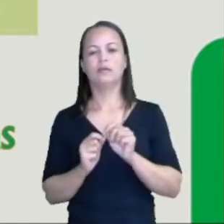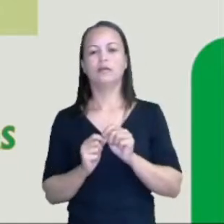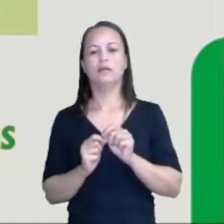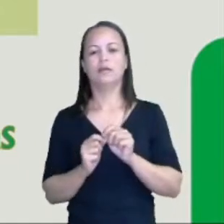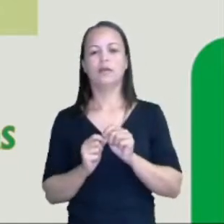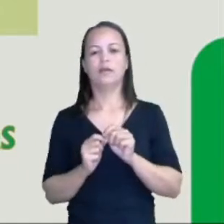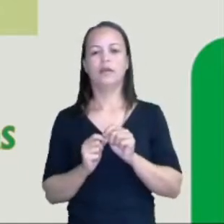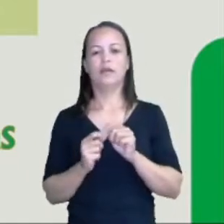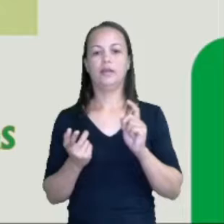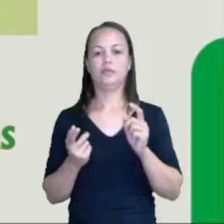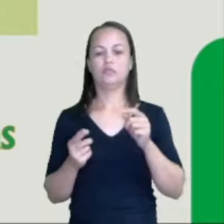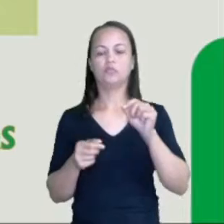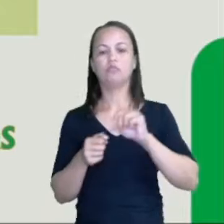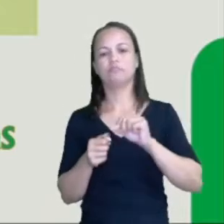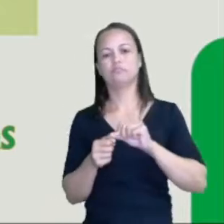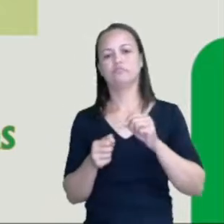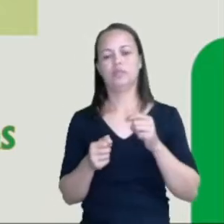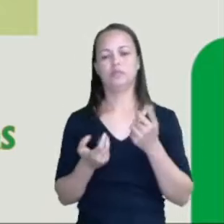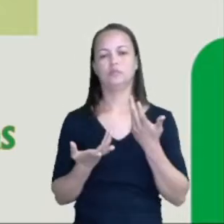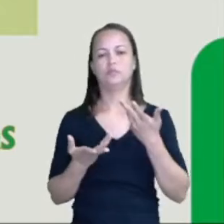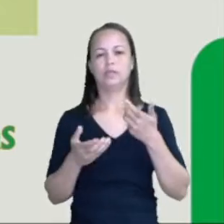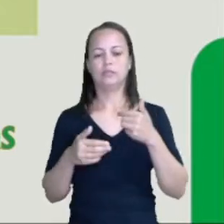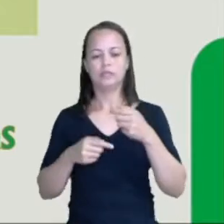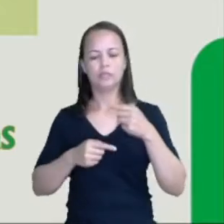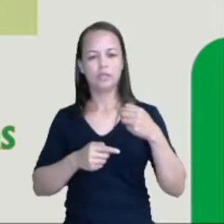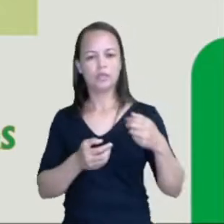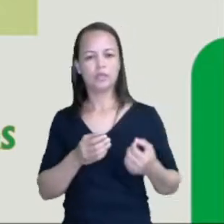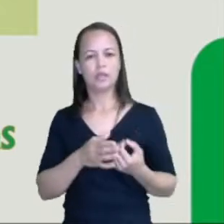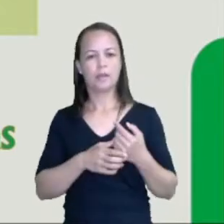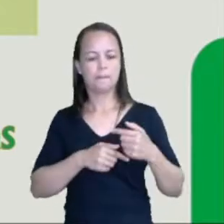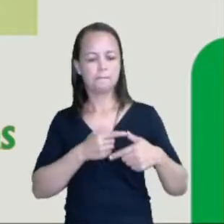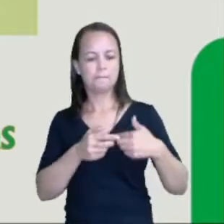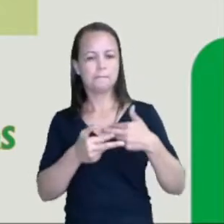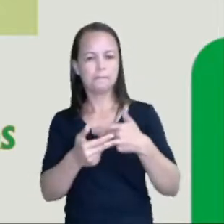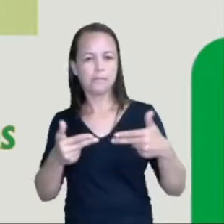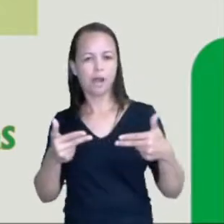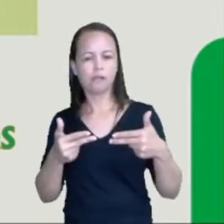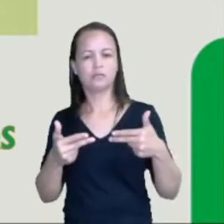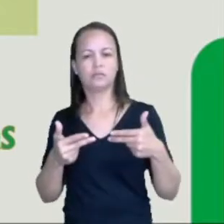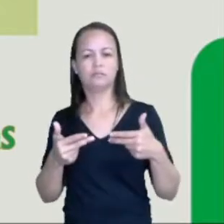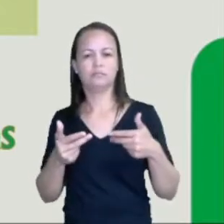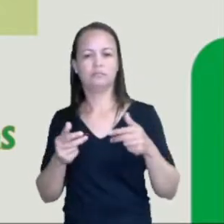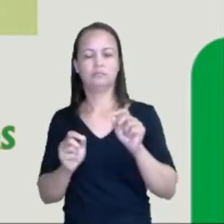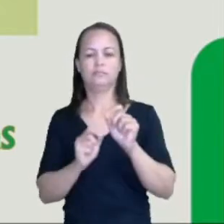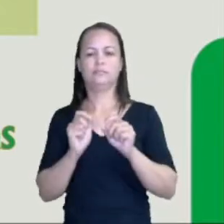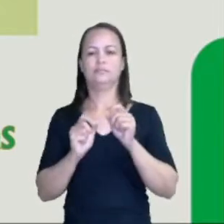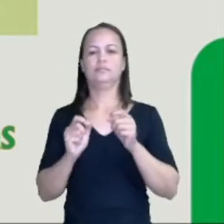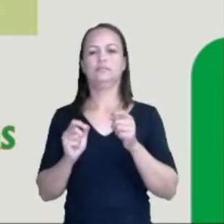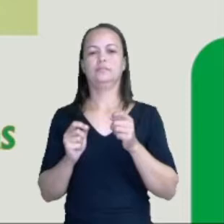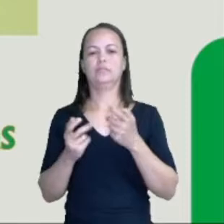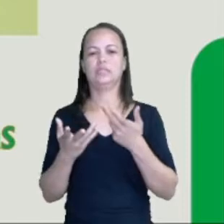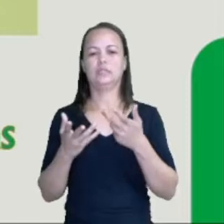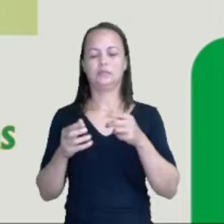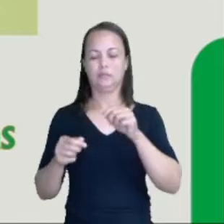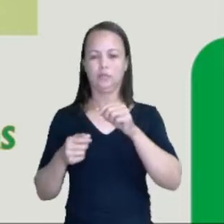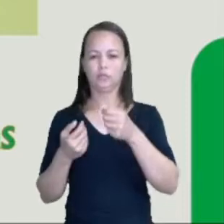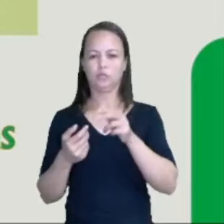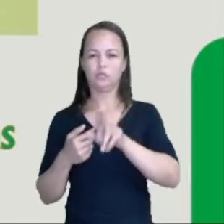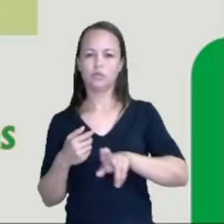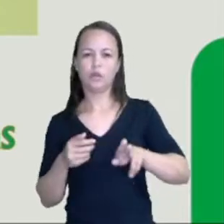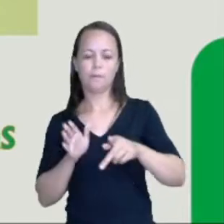eles são feitos a partir de materiais e a gente vai conseguir diferenciar um dos outros através justamente das